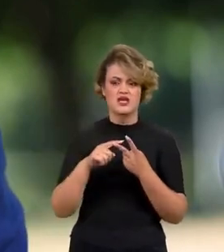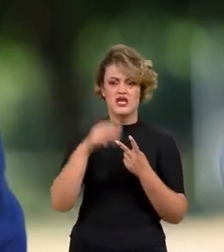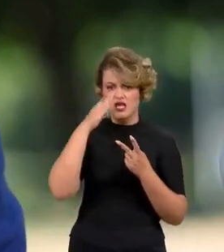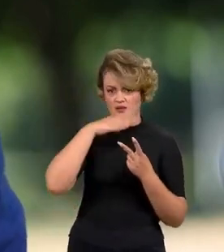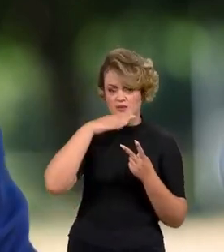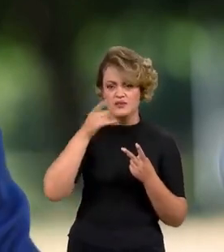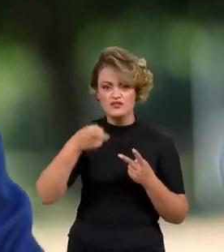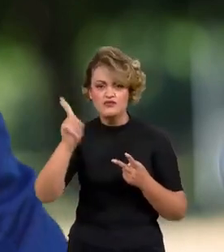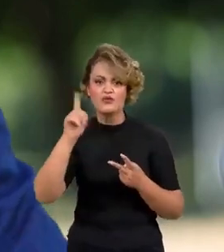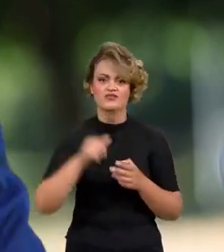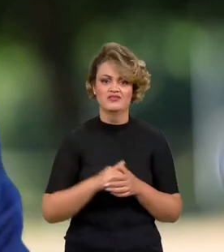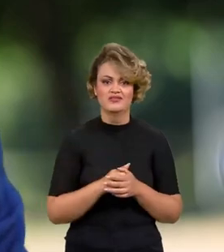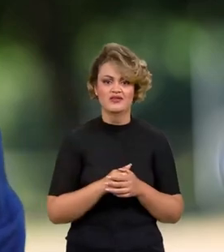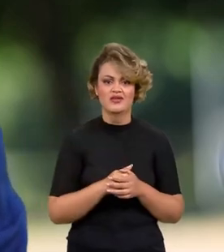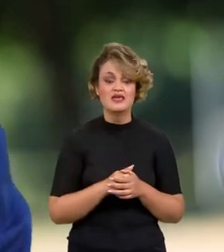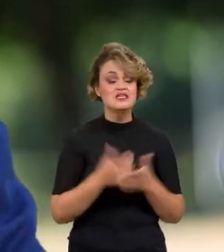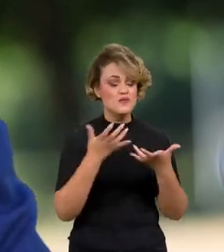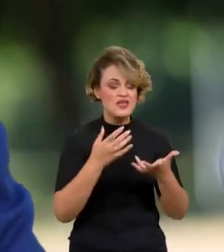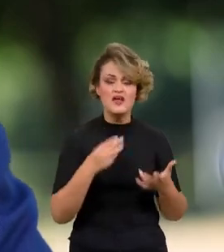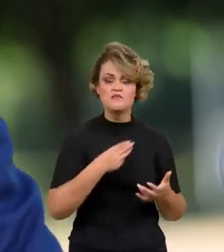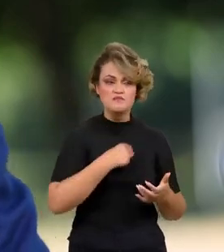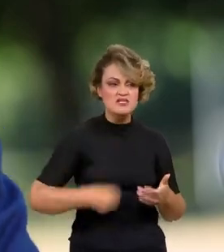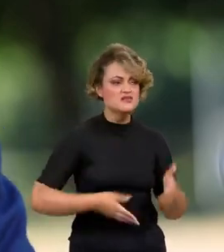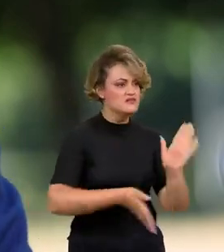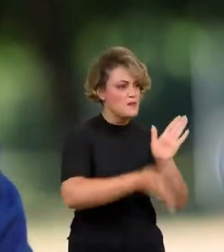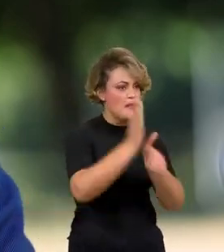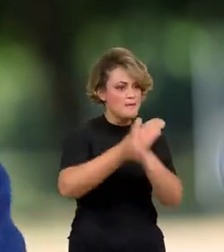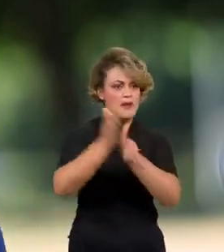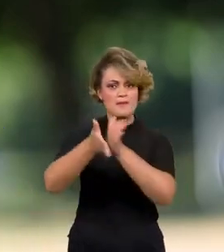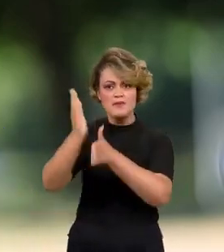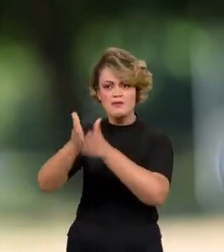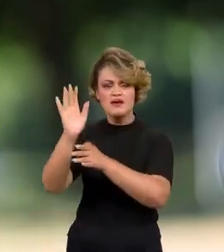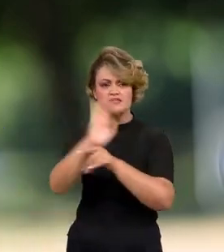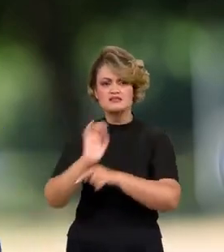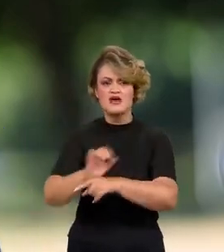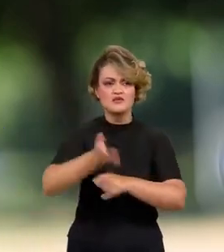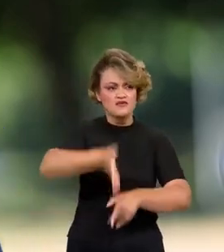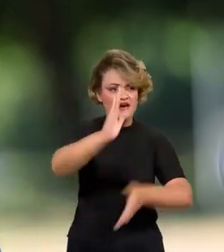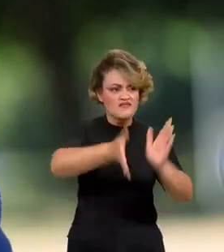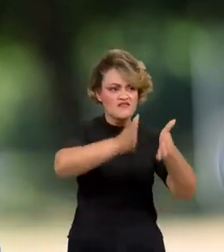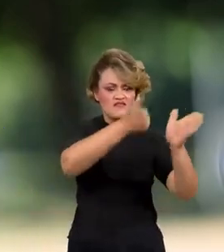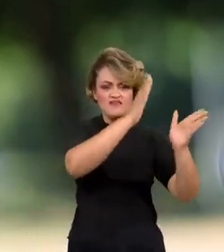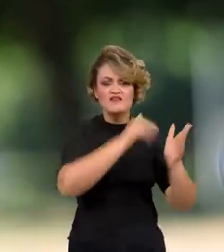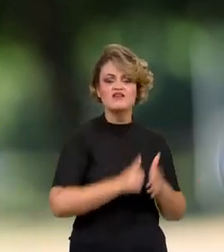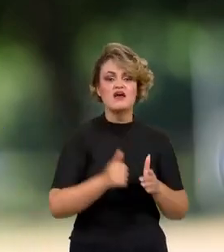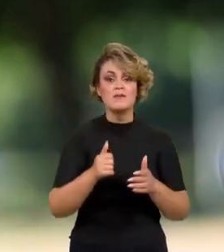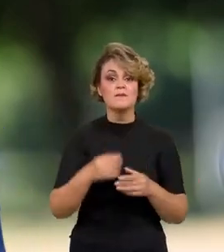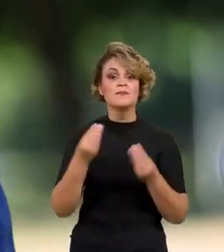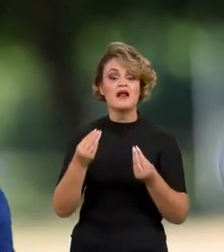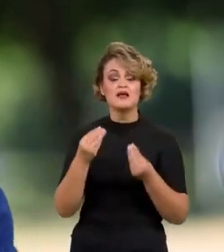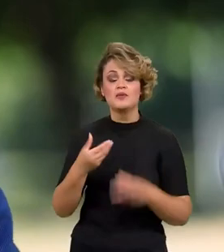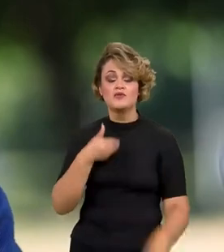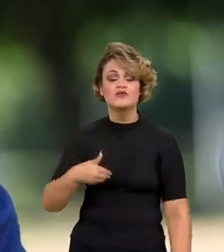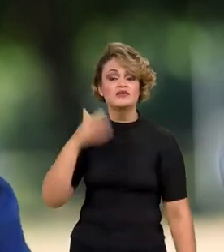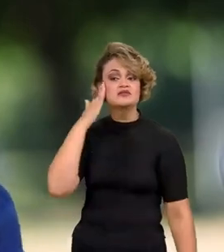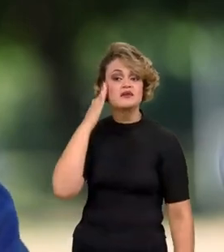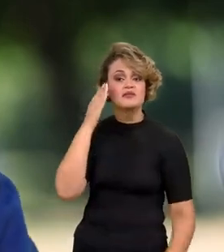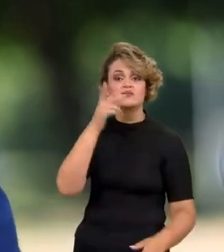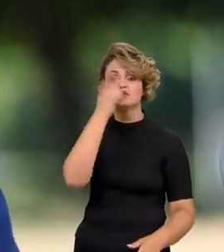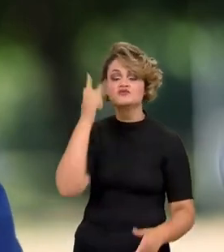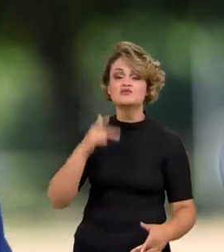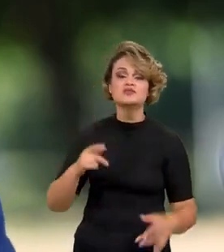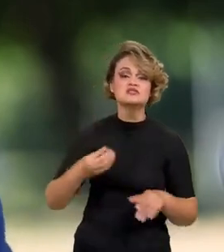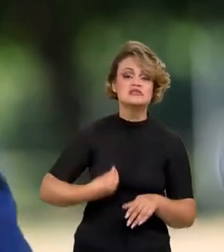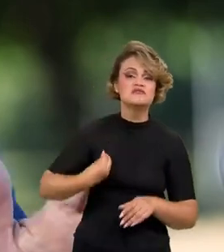Ministro viajando quanto mais minist já mas o governo estará presente vivendo a realidade que o povo tá vivendo e tentando